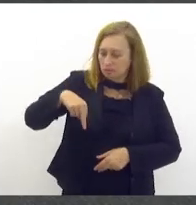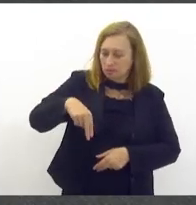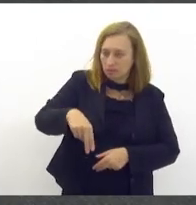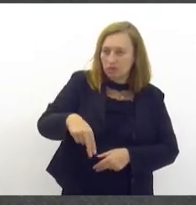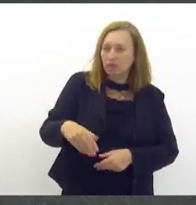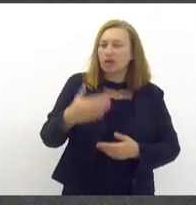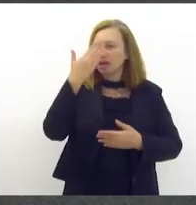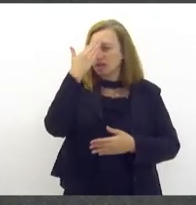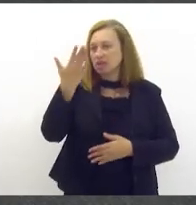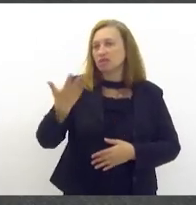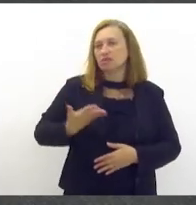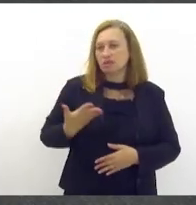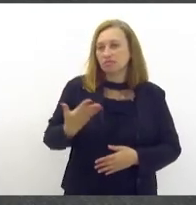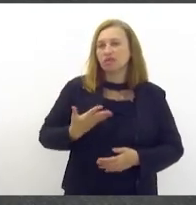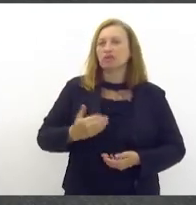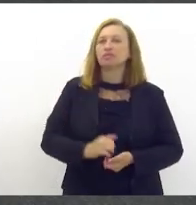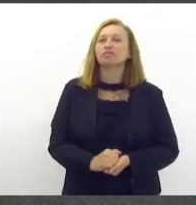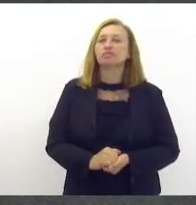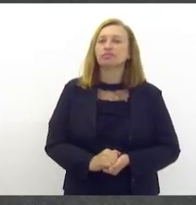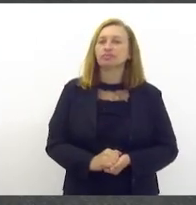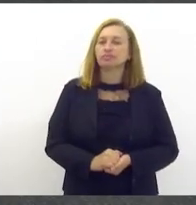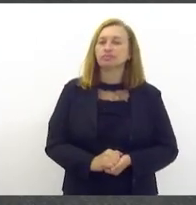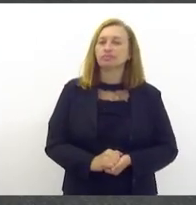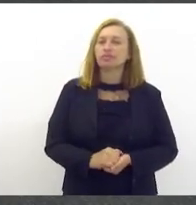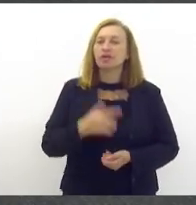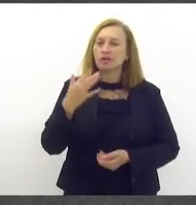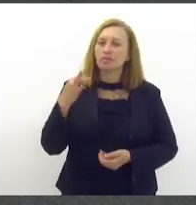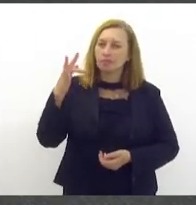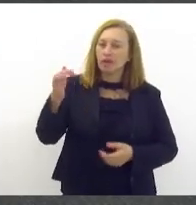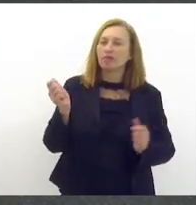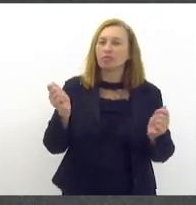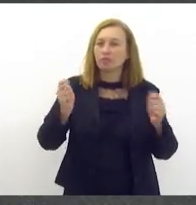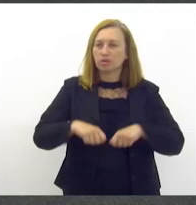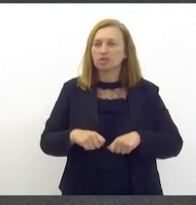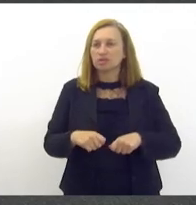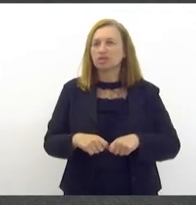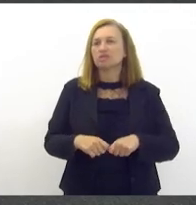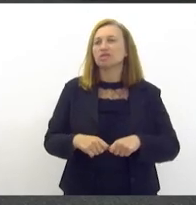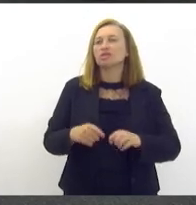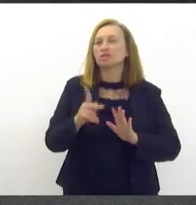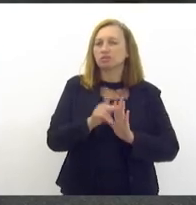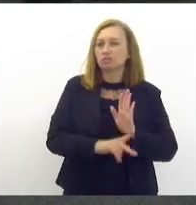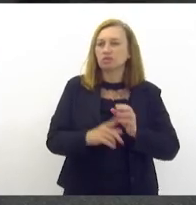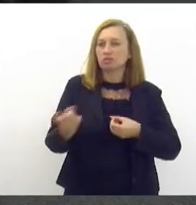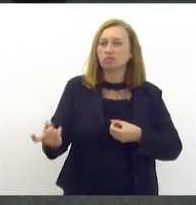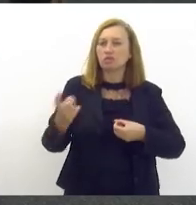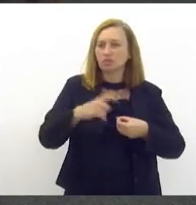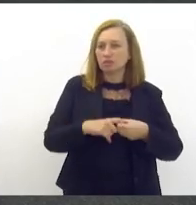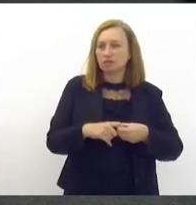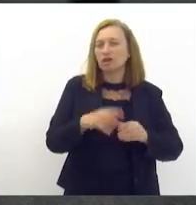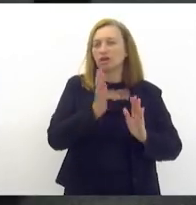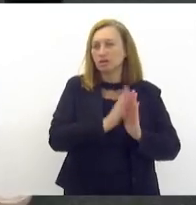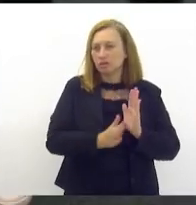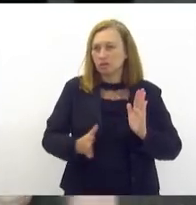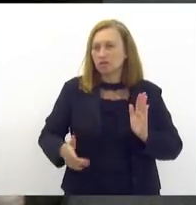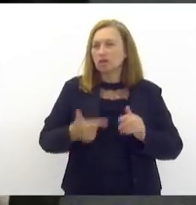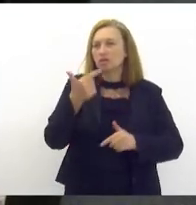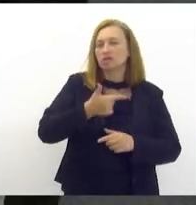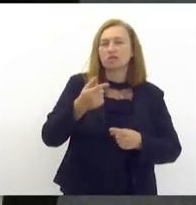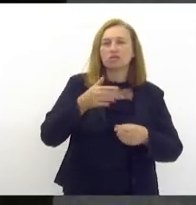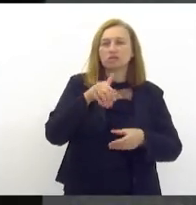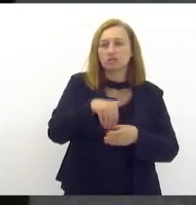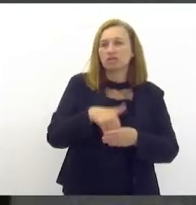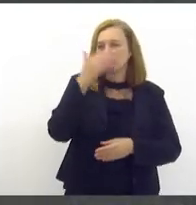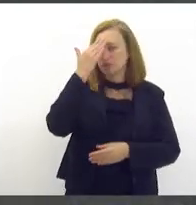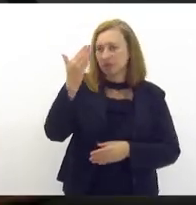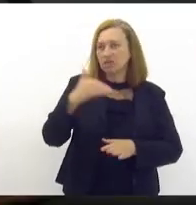agradeço a todos os colegas e espero que, tão breve possível, esse projeto possa retornar à ordem do dia em segunda votação.